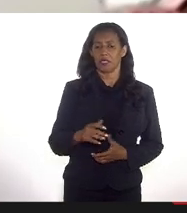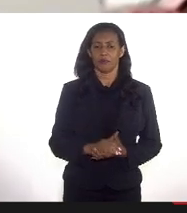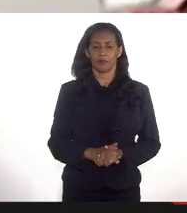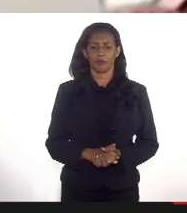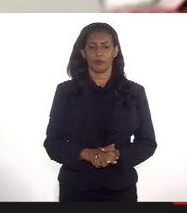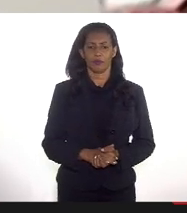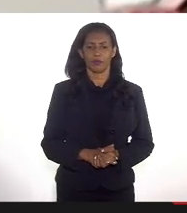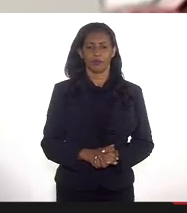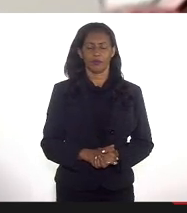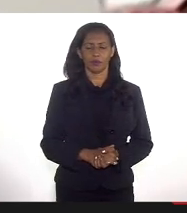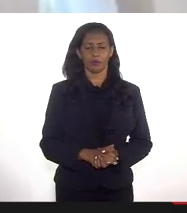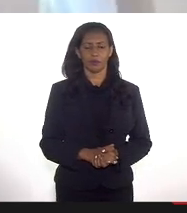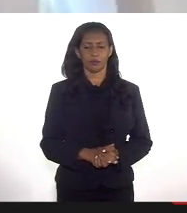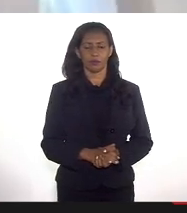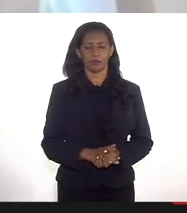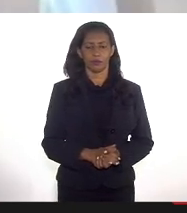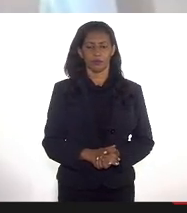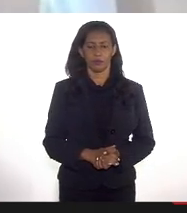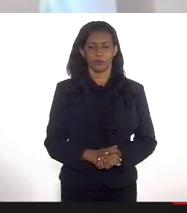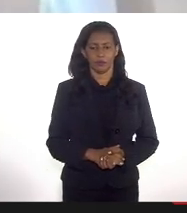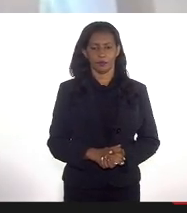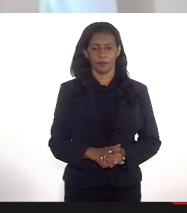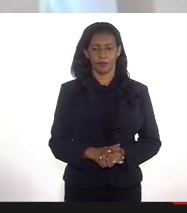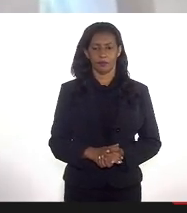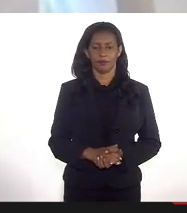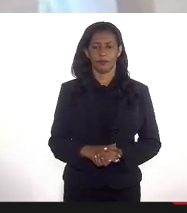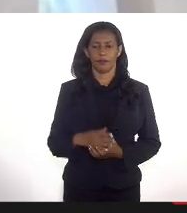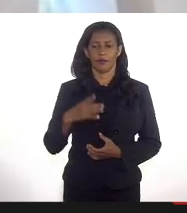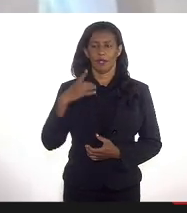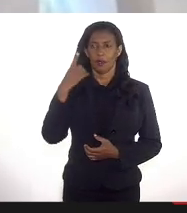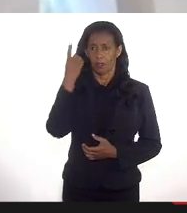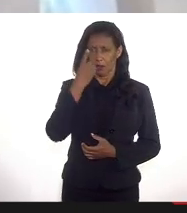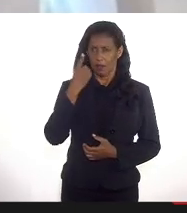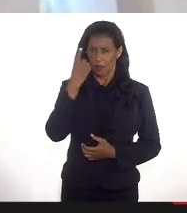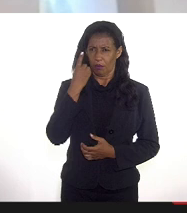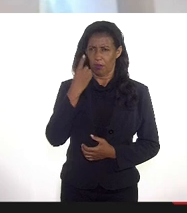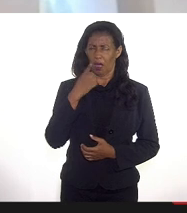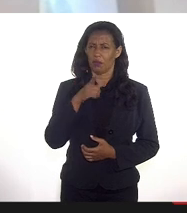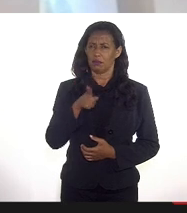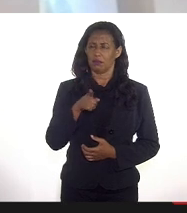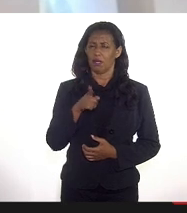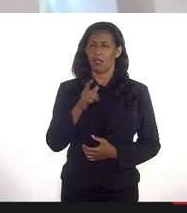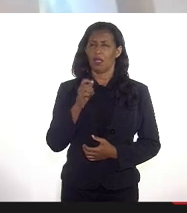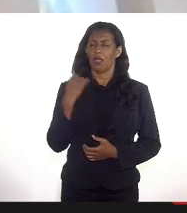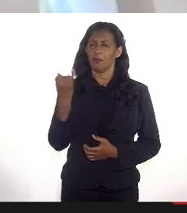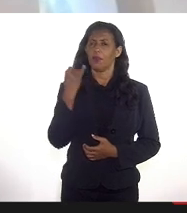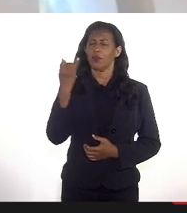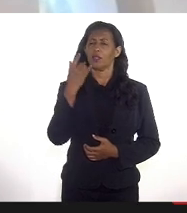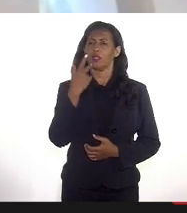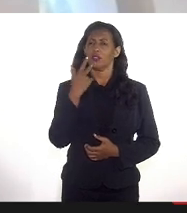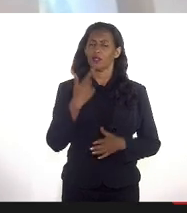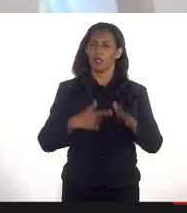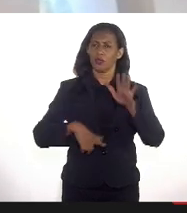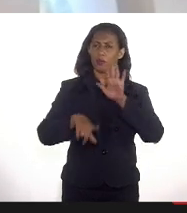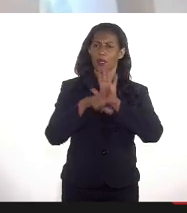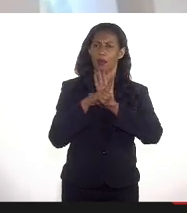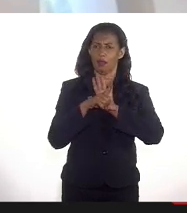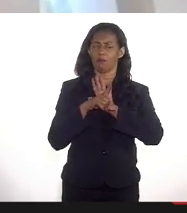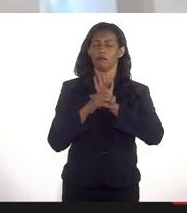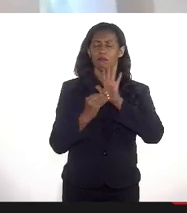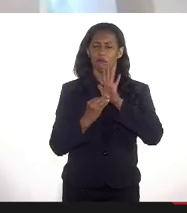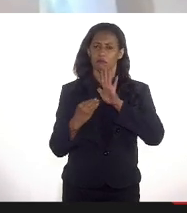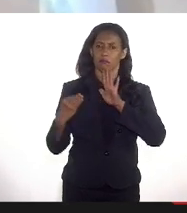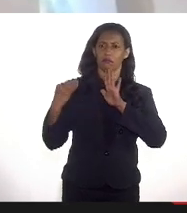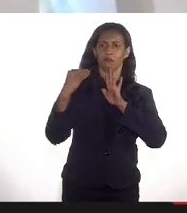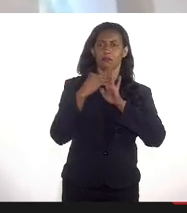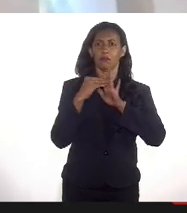Carreiro. Deputado, é muito bem colocada essa questão da acumulação, da alteração na legislação feita, inclusive,